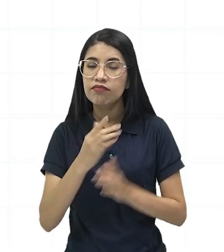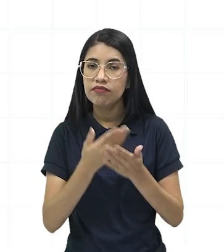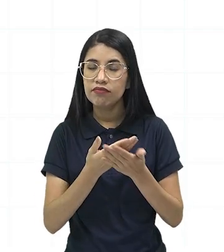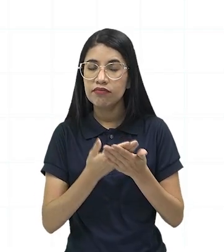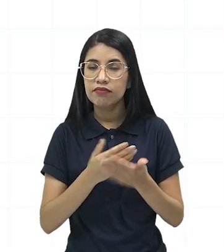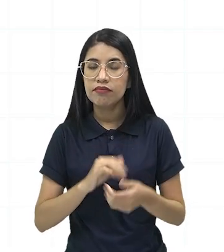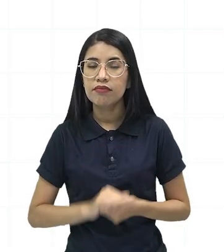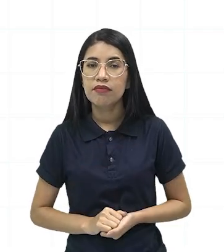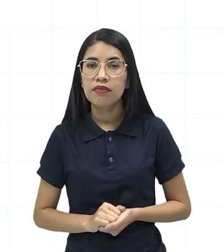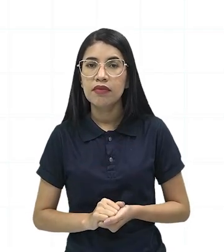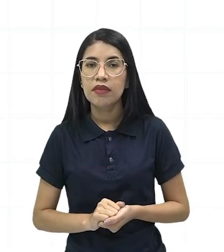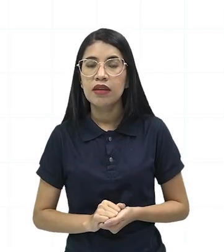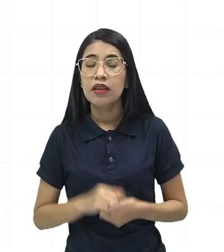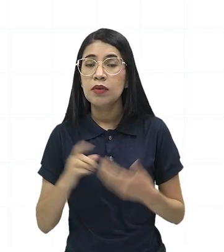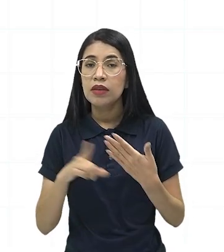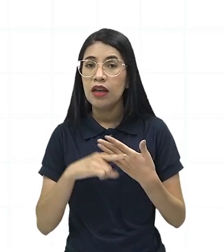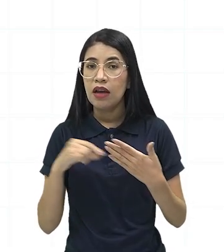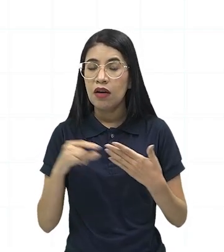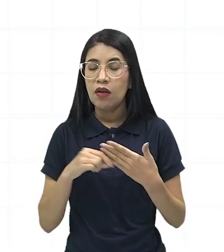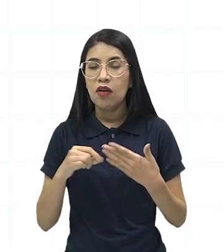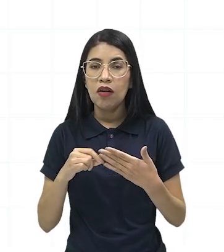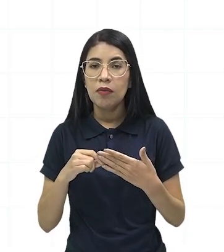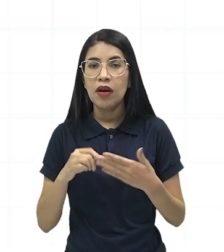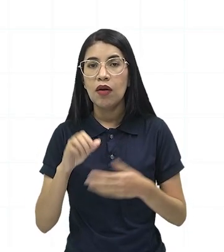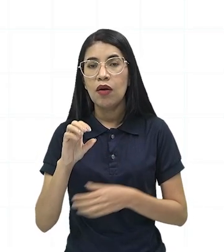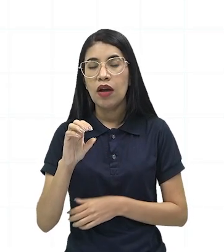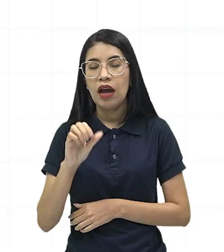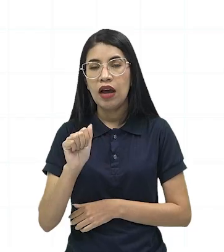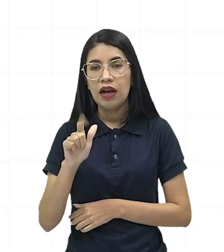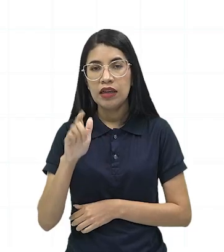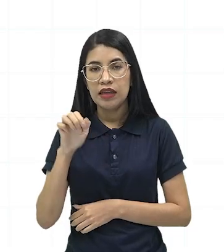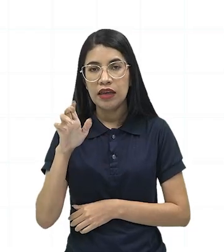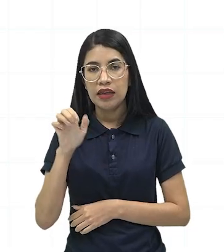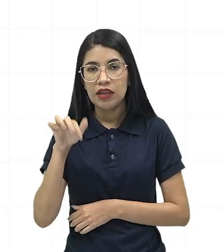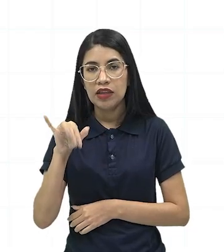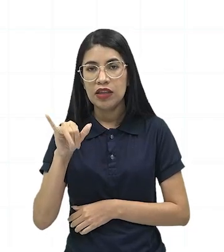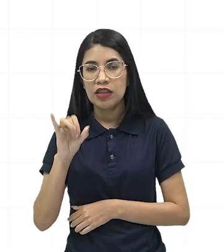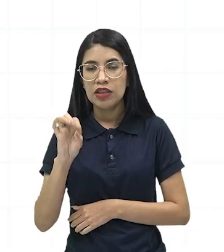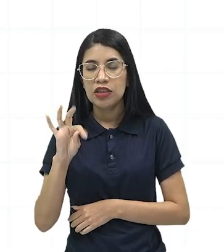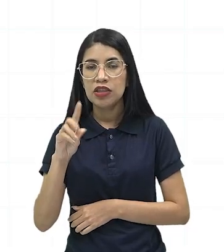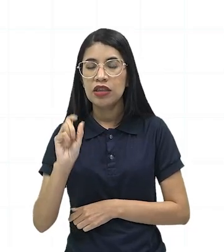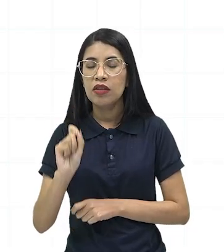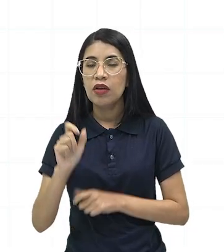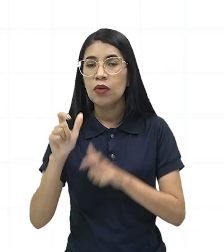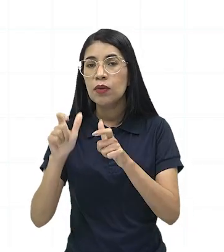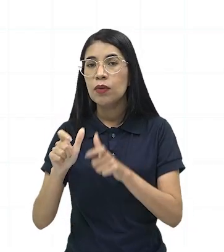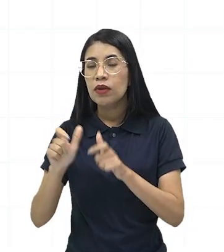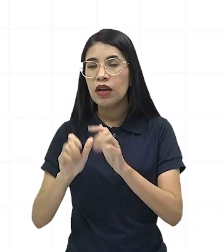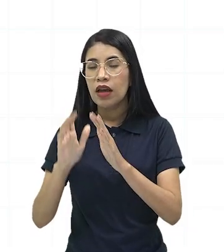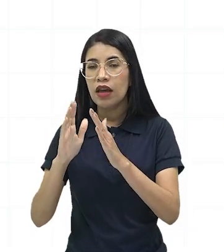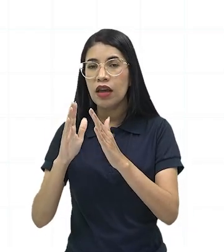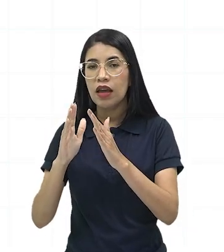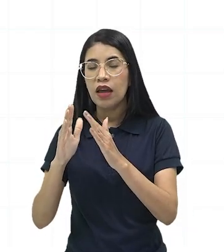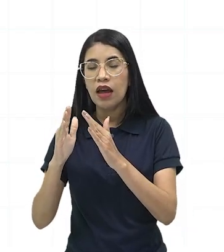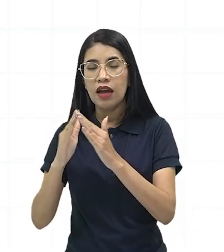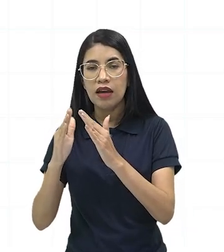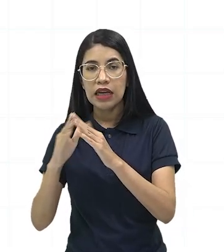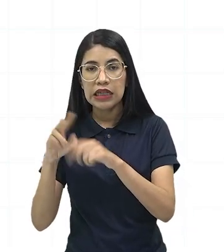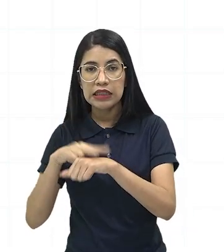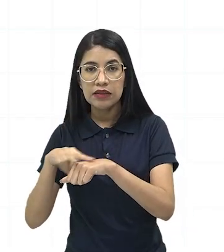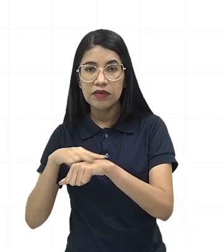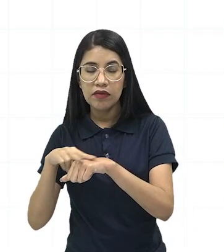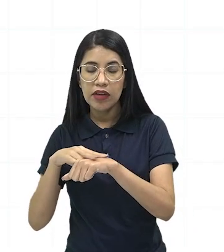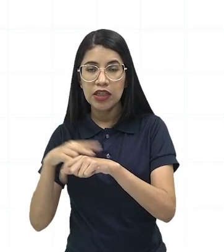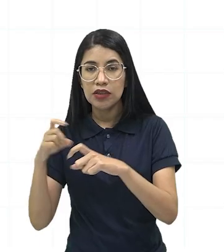Bacamarte, na obra O Alienista, o espaço que mais aparece na obra é o manicômio, a Casa Verde,